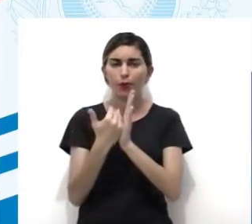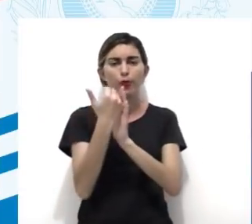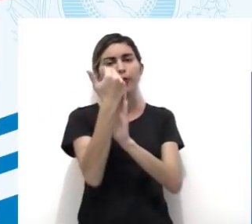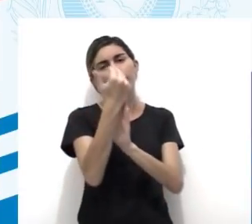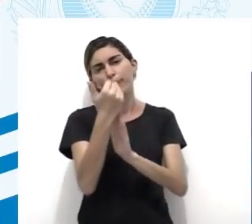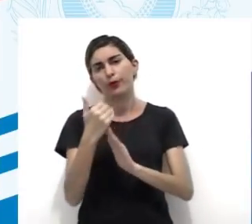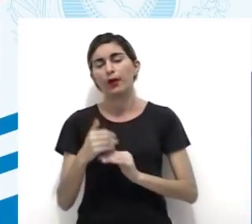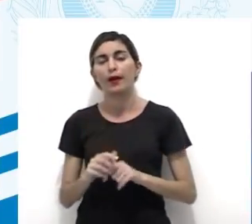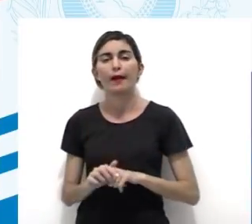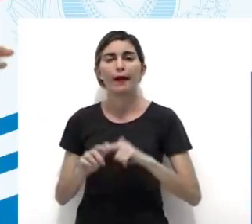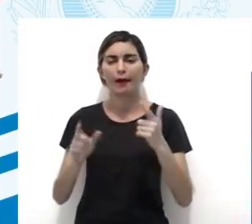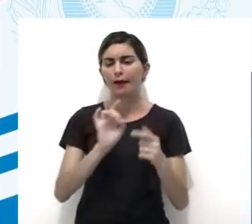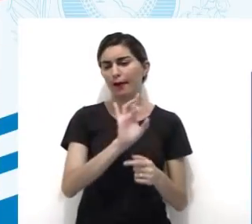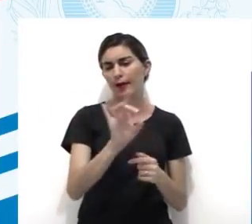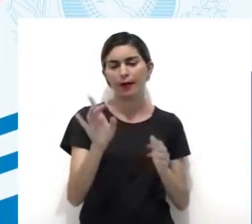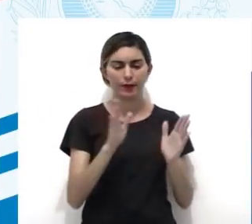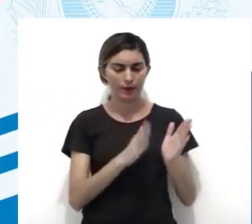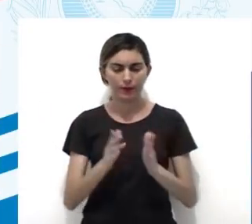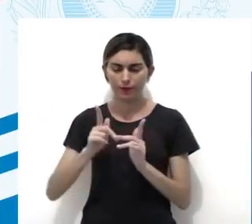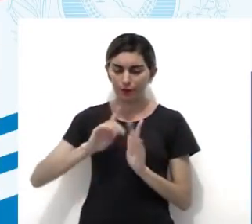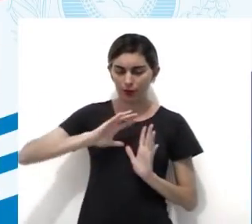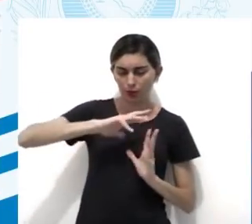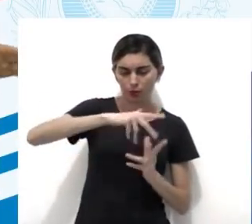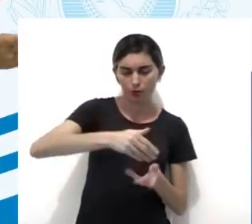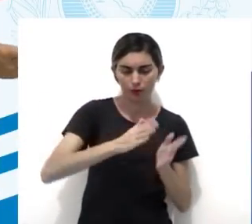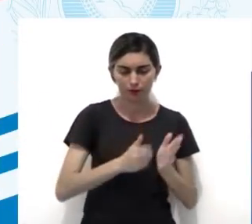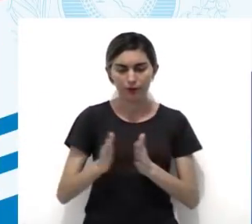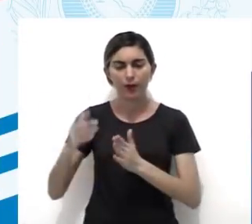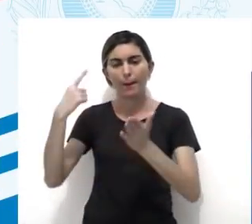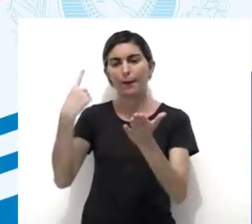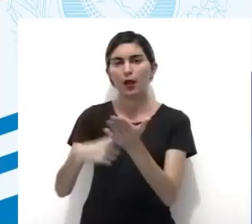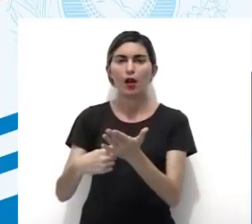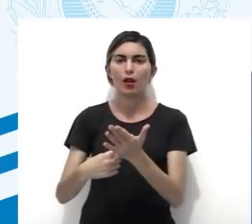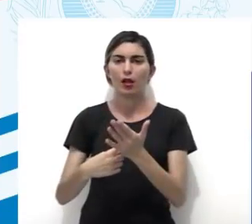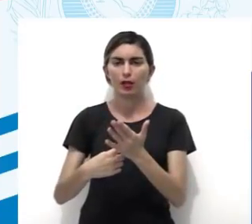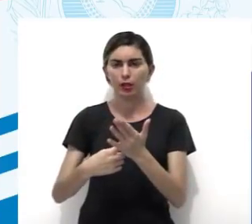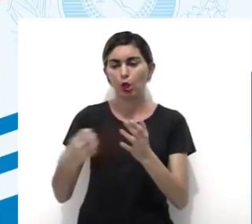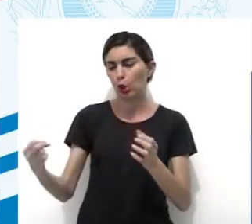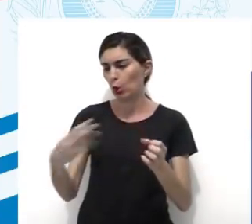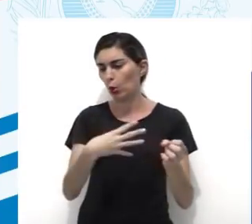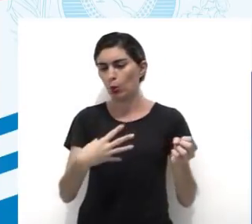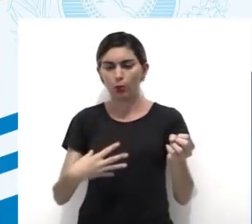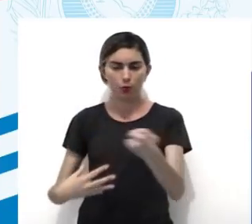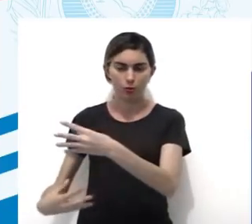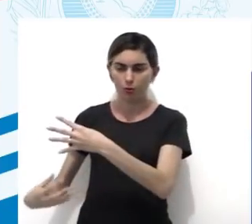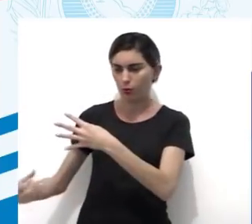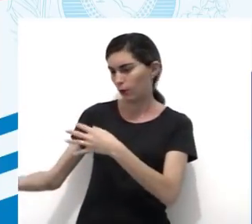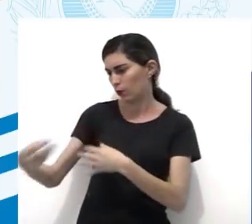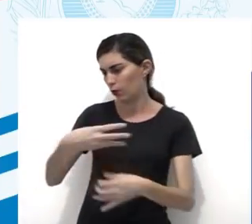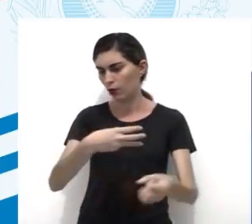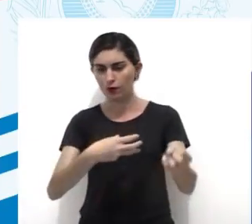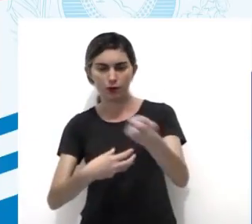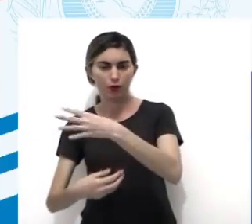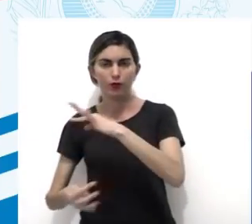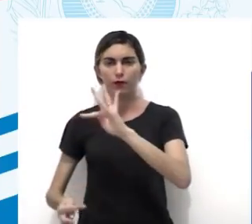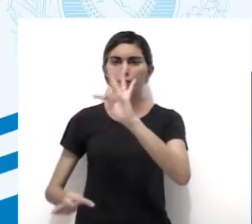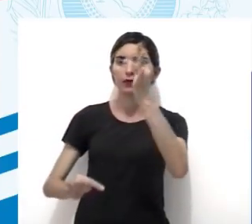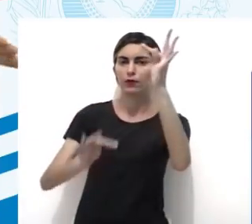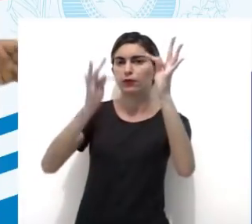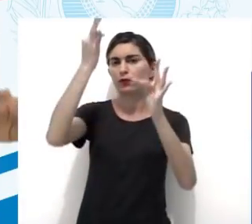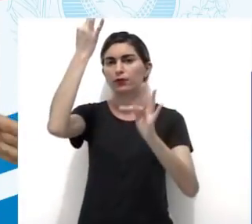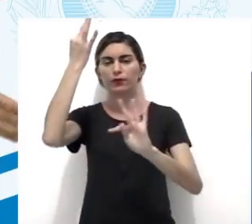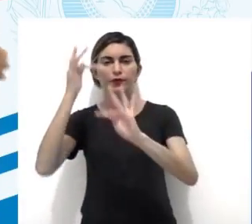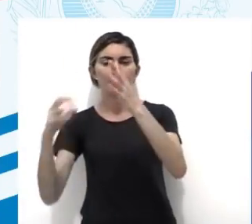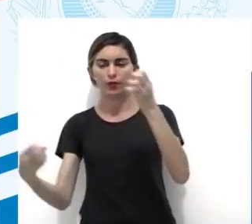maior. Cada fase da globalização é marcada por uma onda de inovações tecnológicas. Contudo,